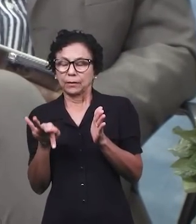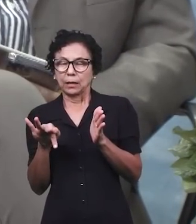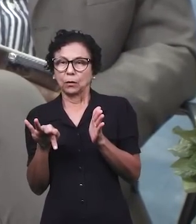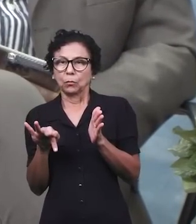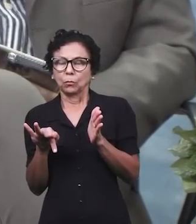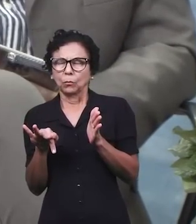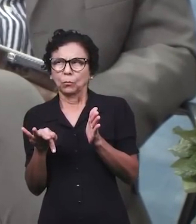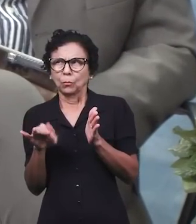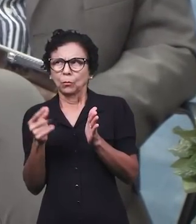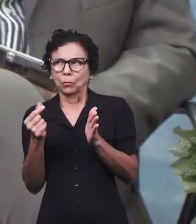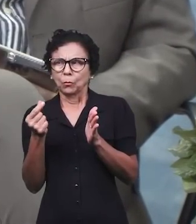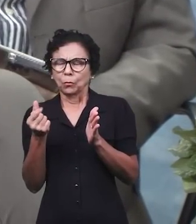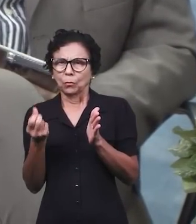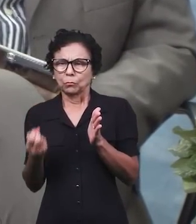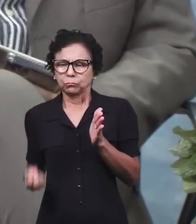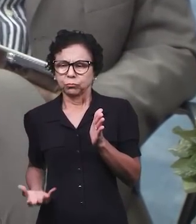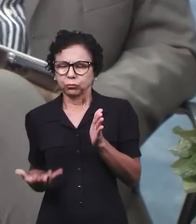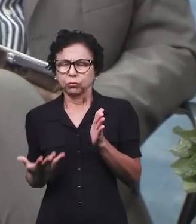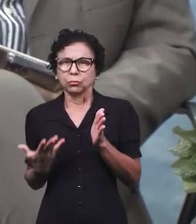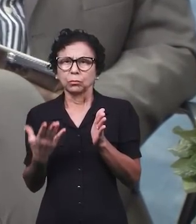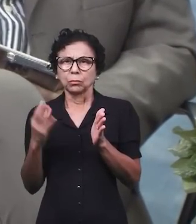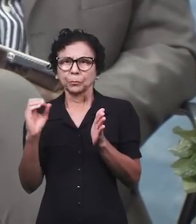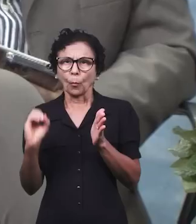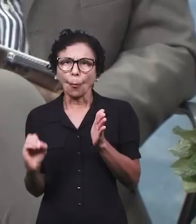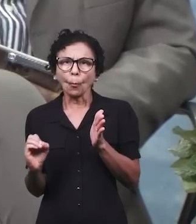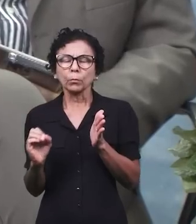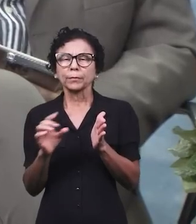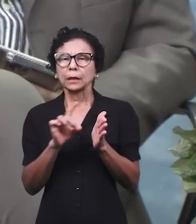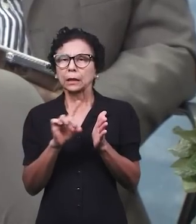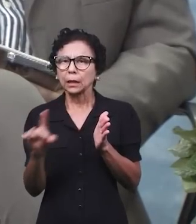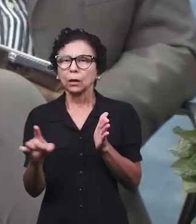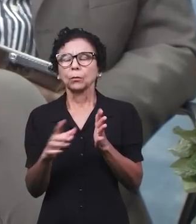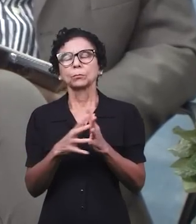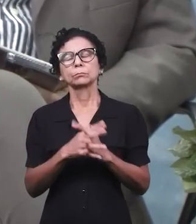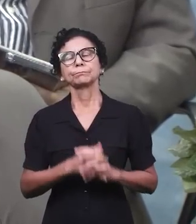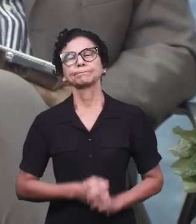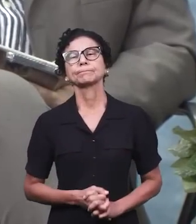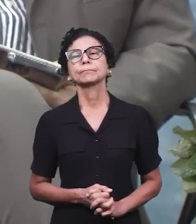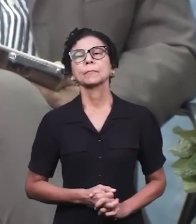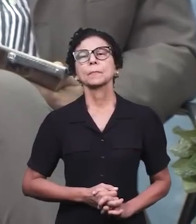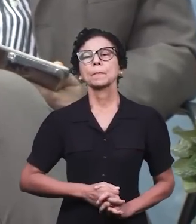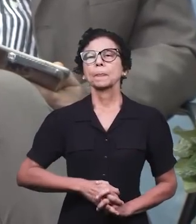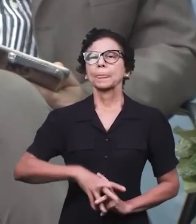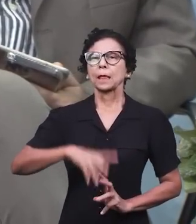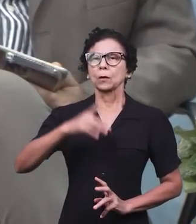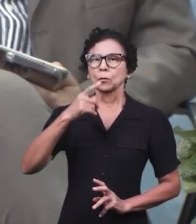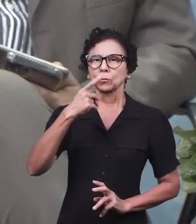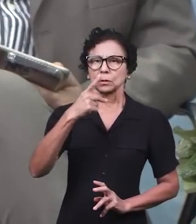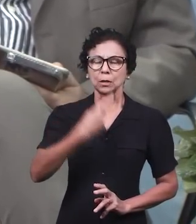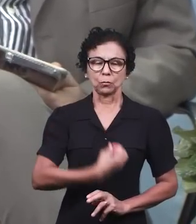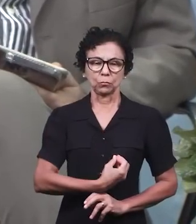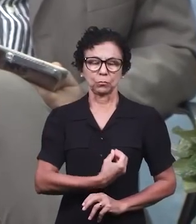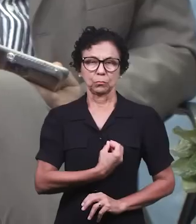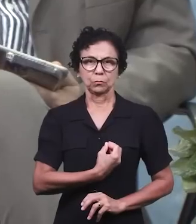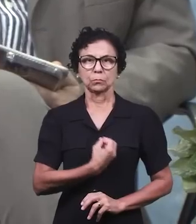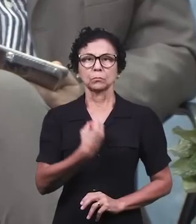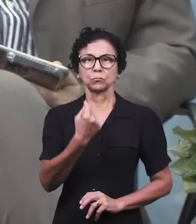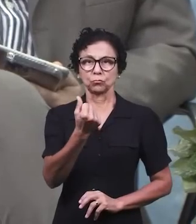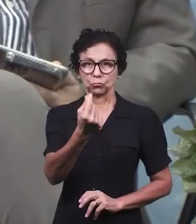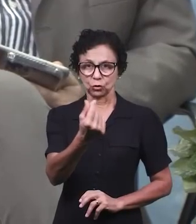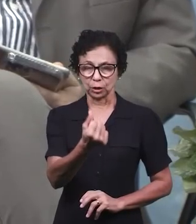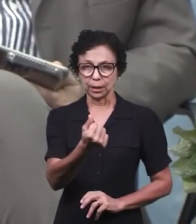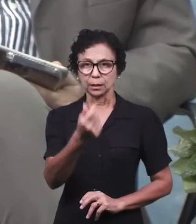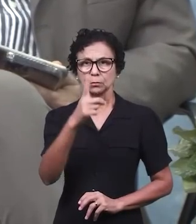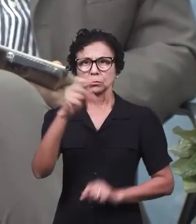é isso e aquilo que Deus dá, a prosperidade, a bênção que o Senhor dá e que você, pela